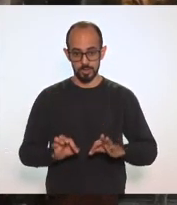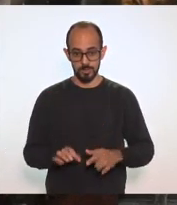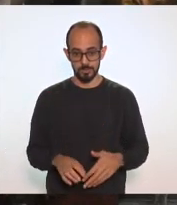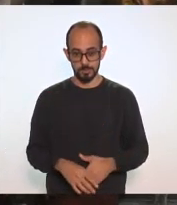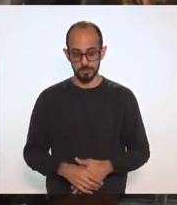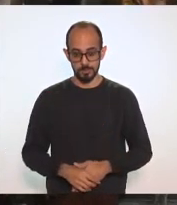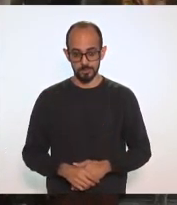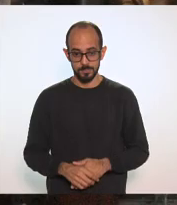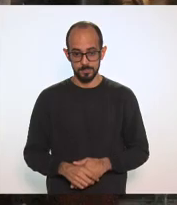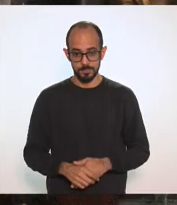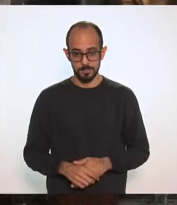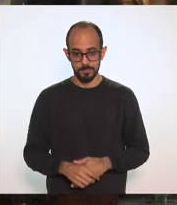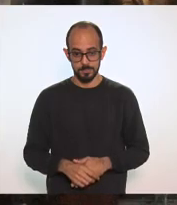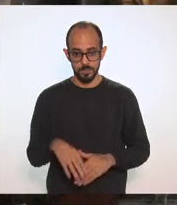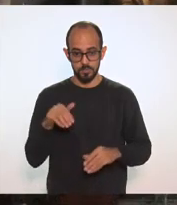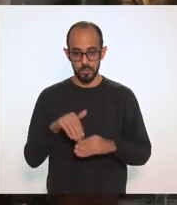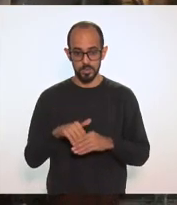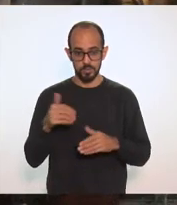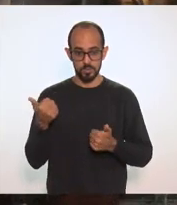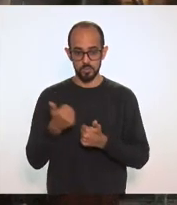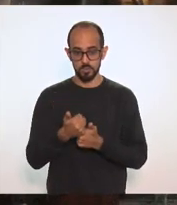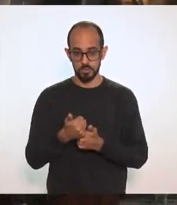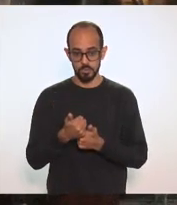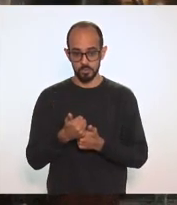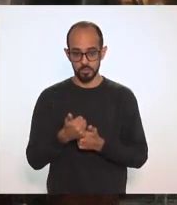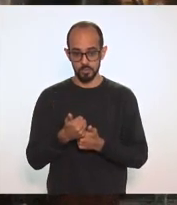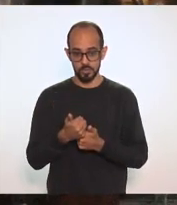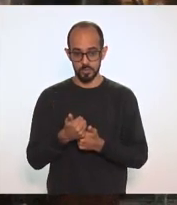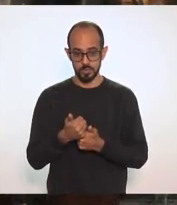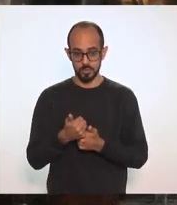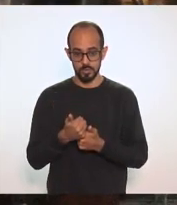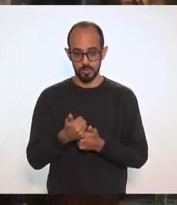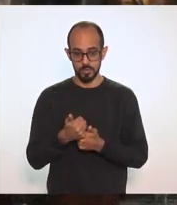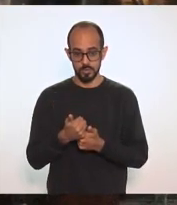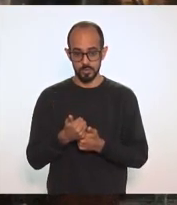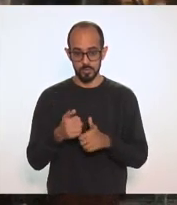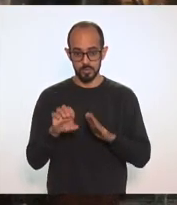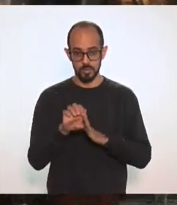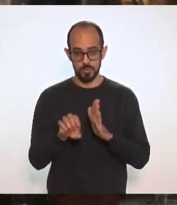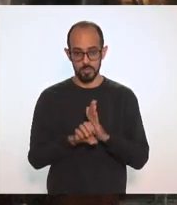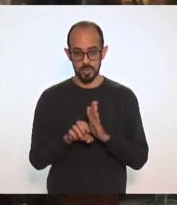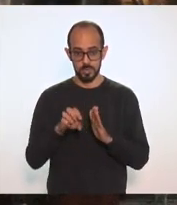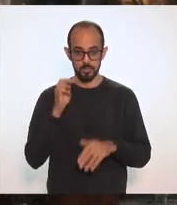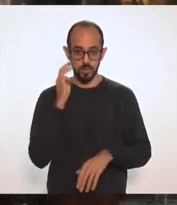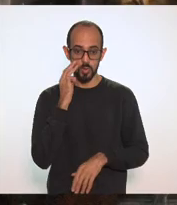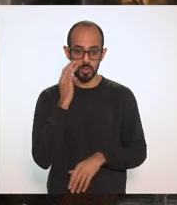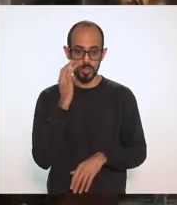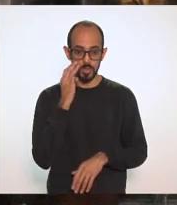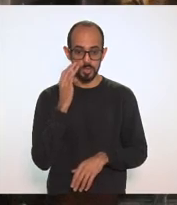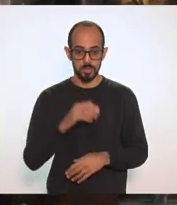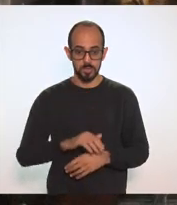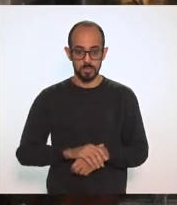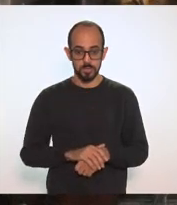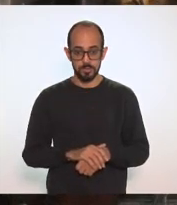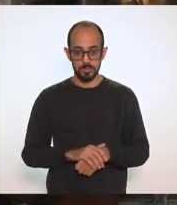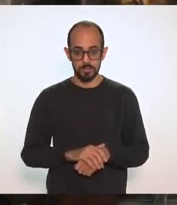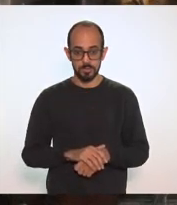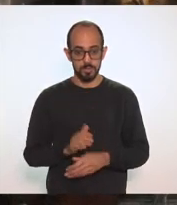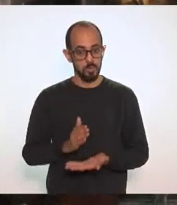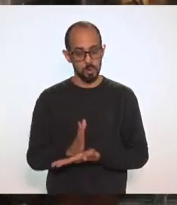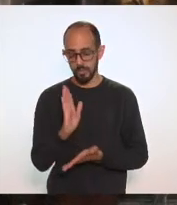E votamos de substitutivo 3906 com a emenda do Valdec. Senhores que aprovam, permaneçam como estão,